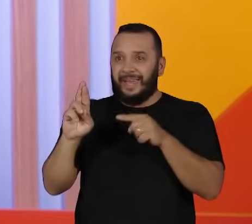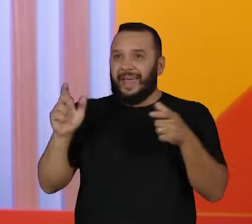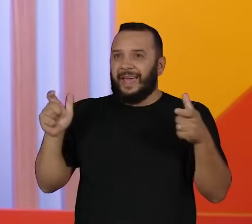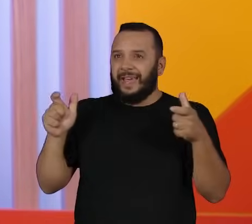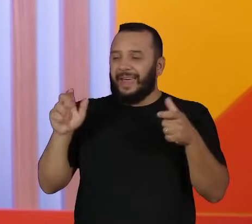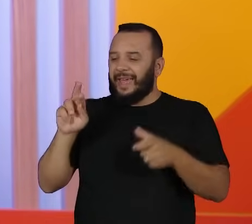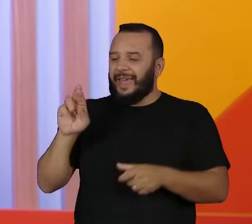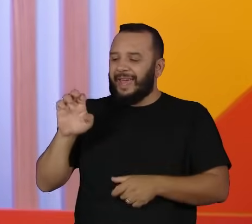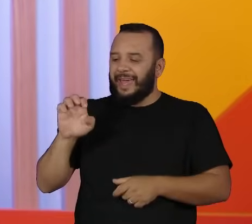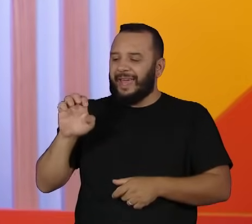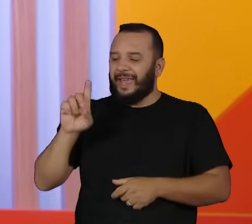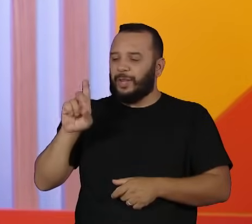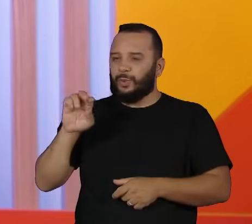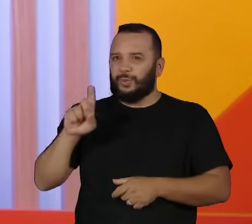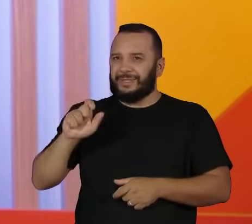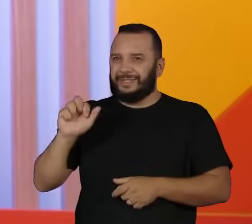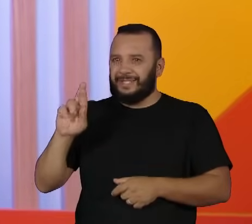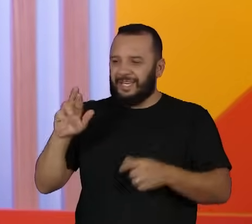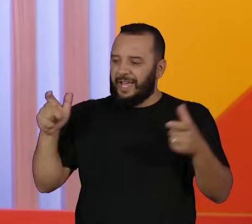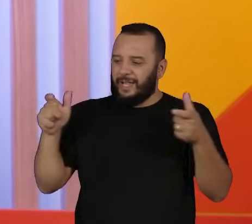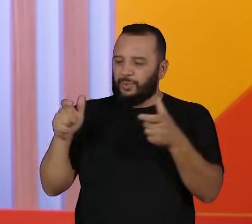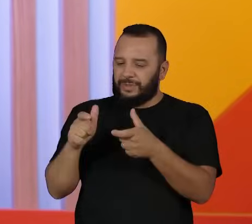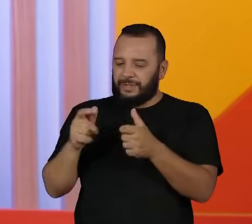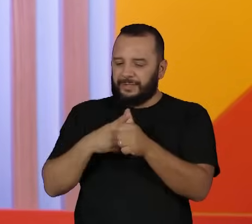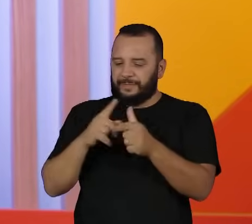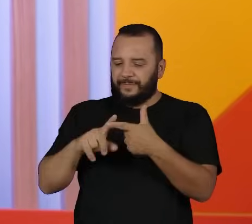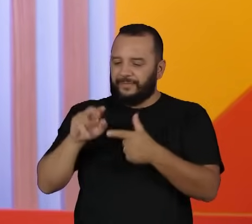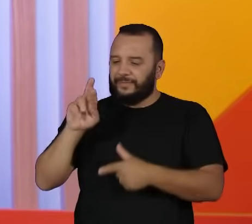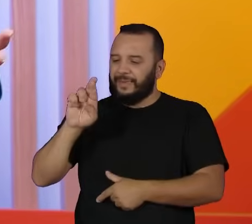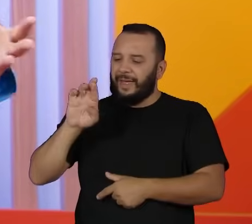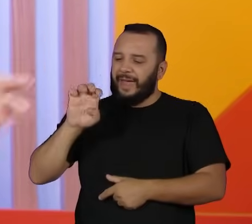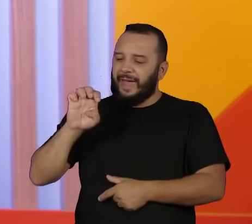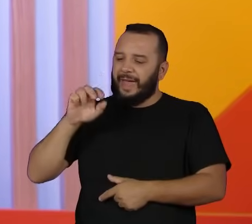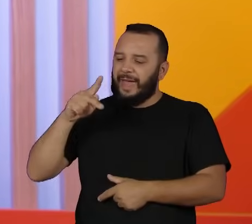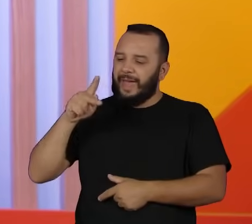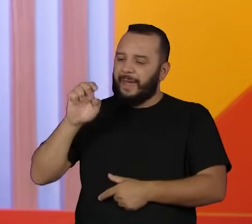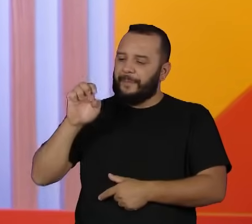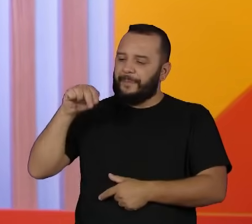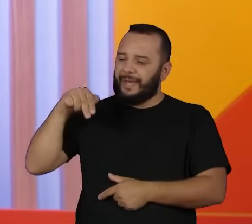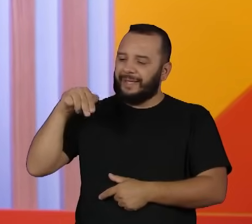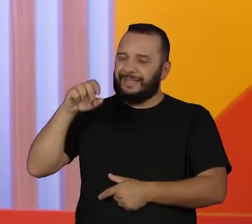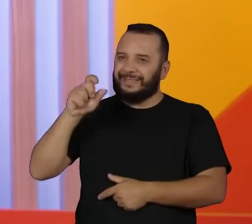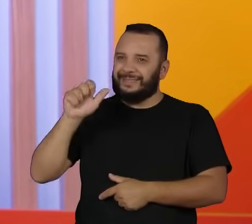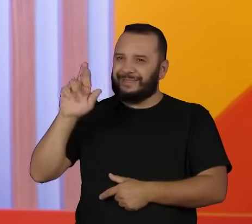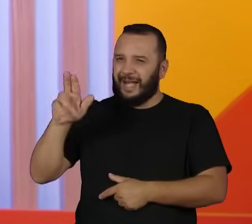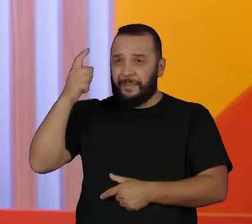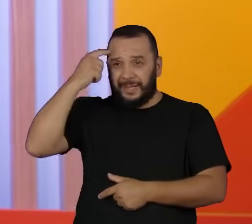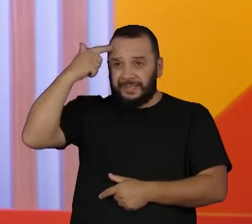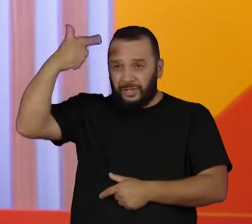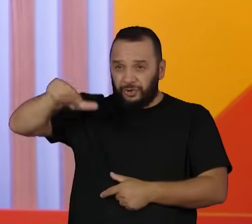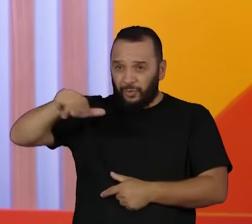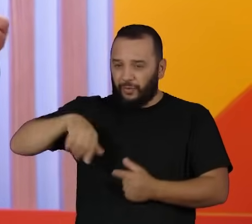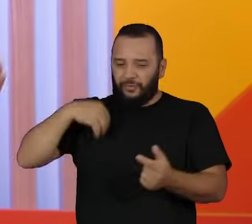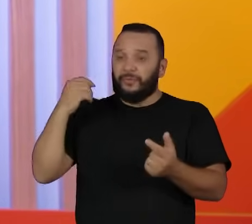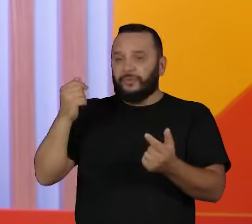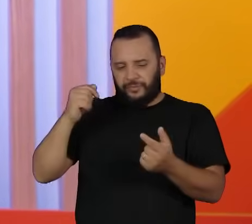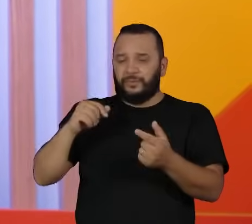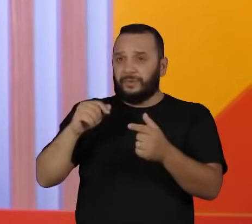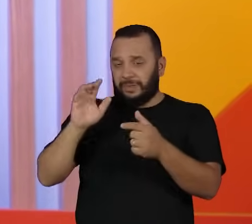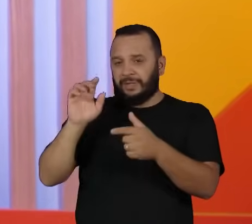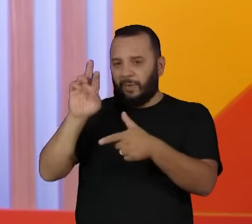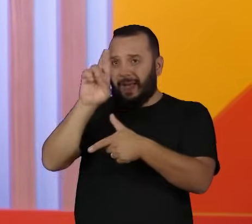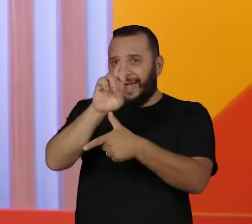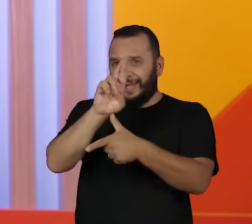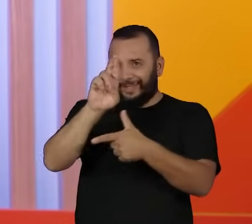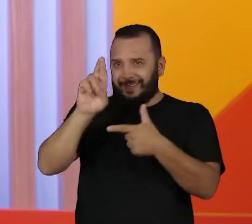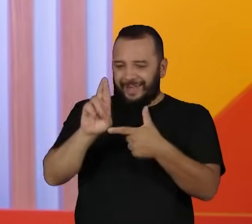lixo zero que seja possível, né? Então reduzir, repensar se aquilo realmente, né, é uma matéria-prima que você precisaria utilizar, se é uma